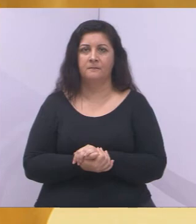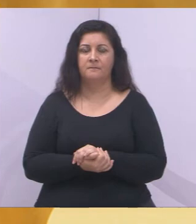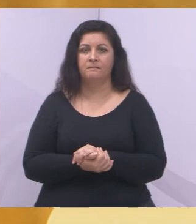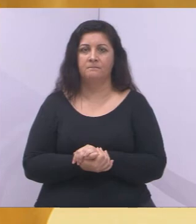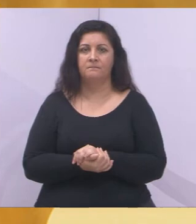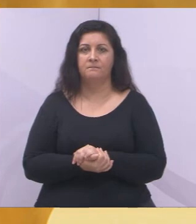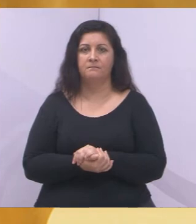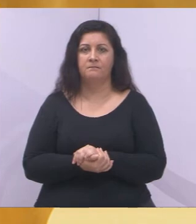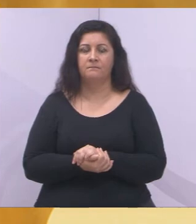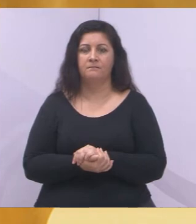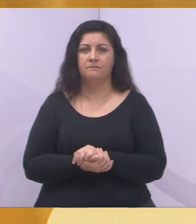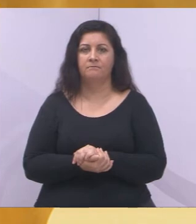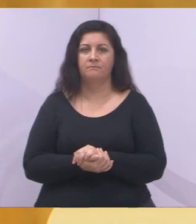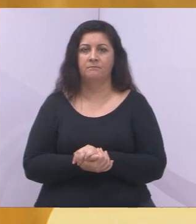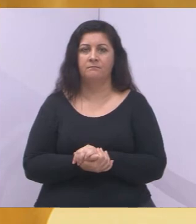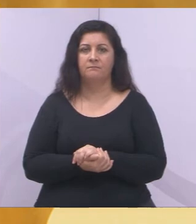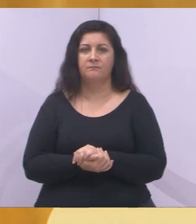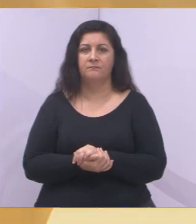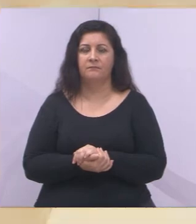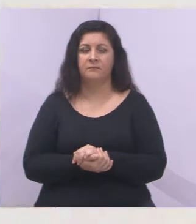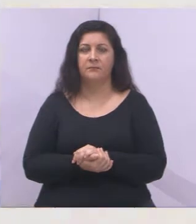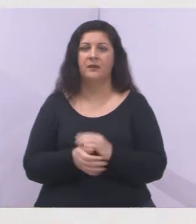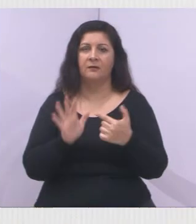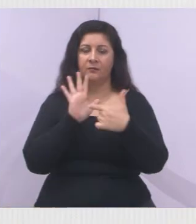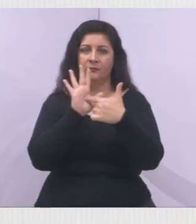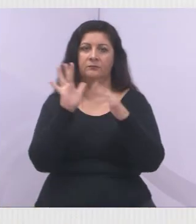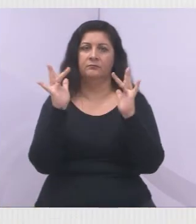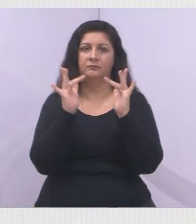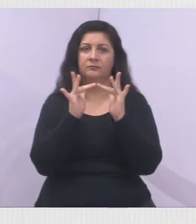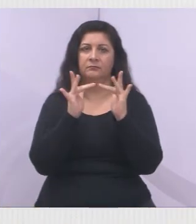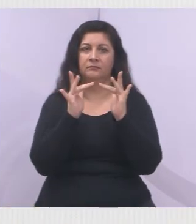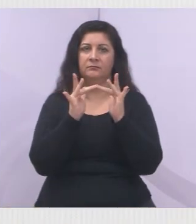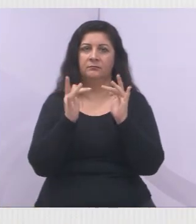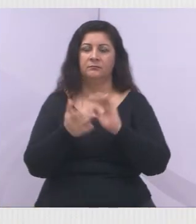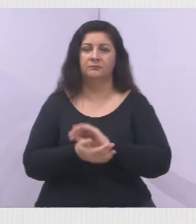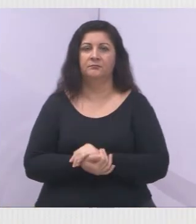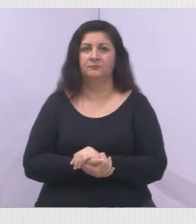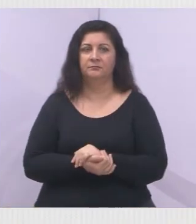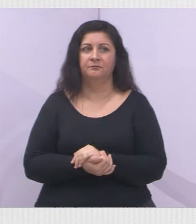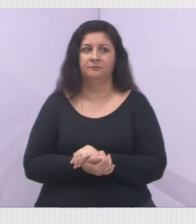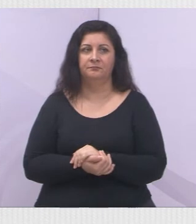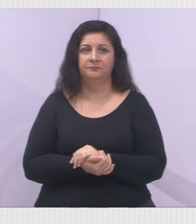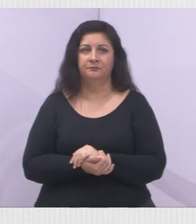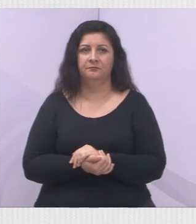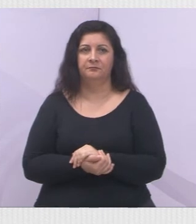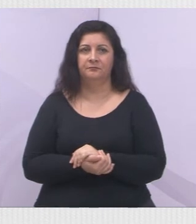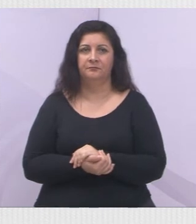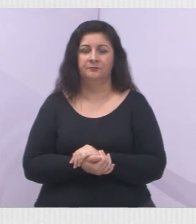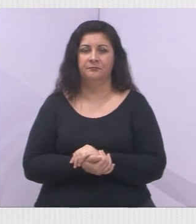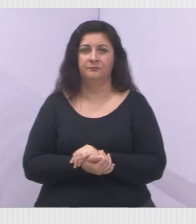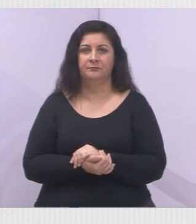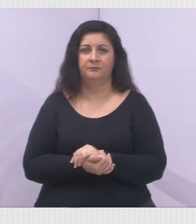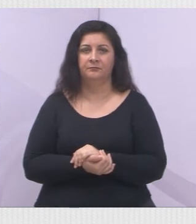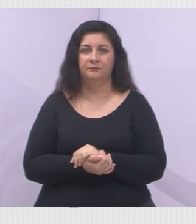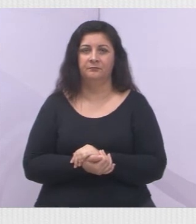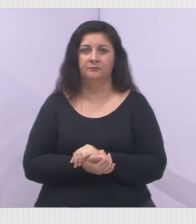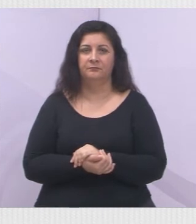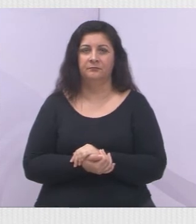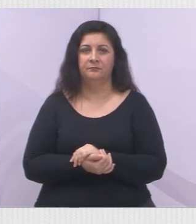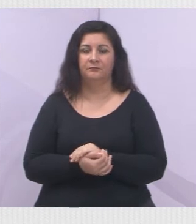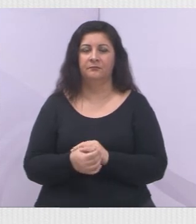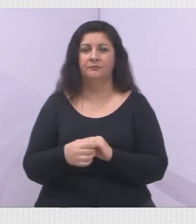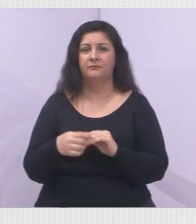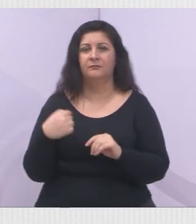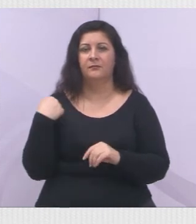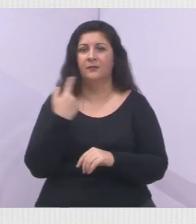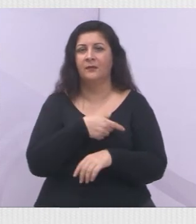Eu queria que botasse agora os meus contatos, por favor. Vou falar pouco, porque a gente tem duas orelhas, dois ouvidos e